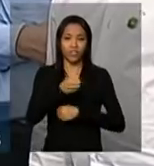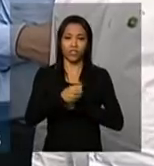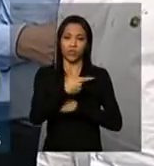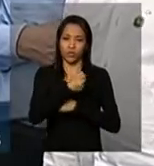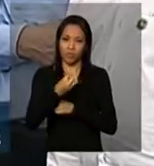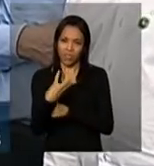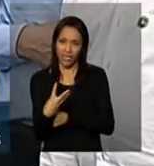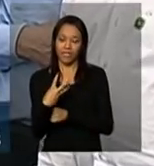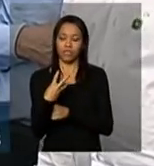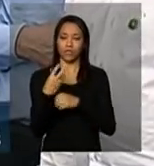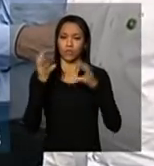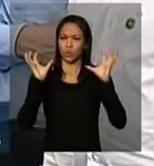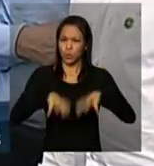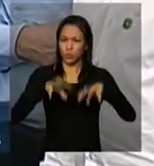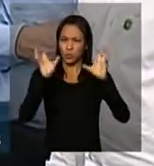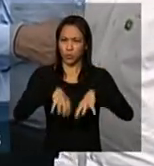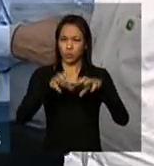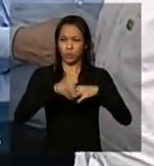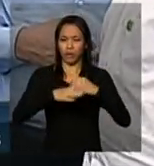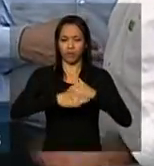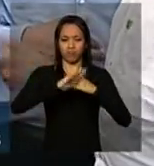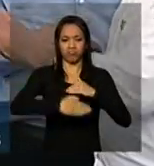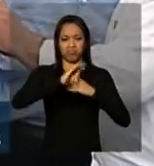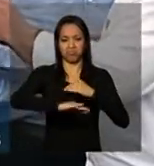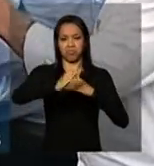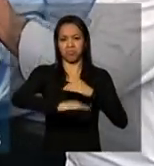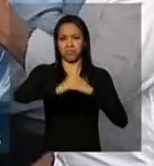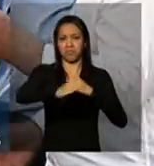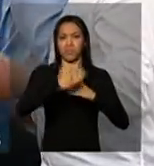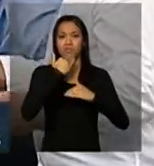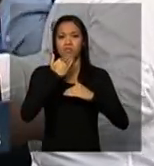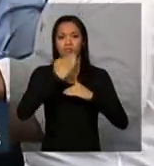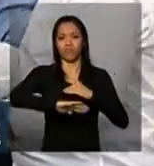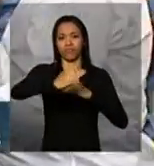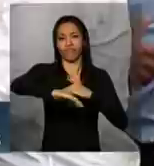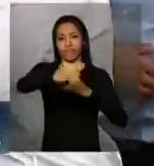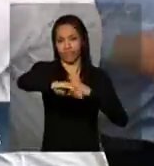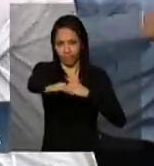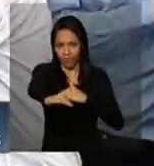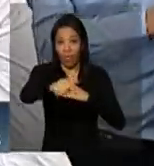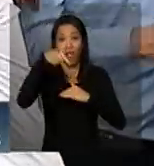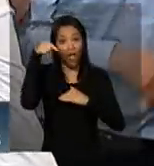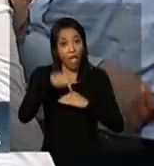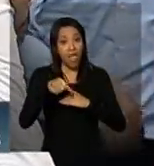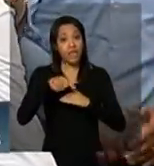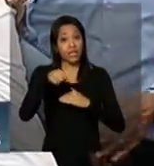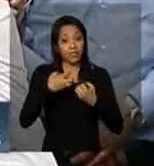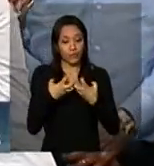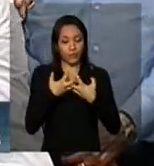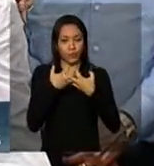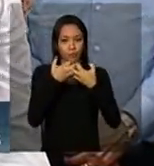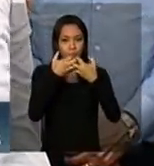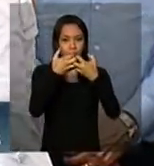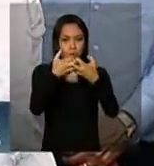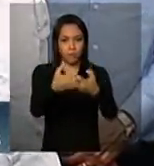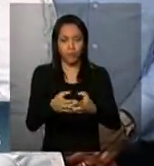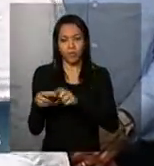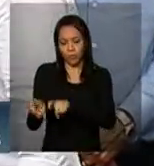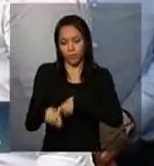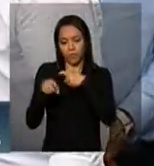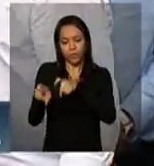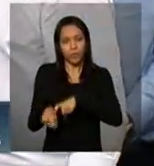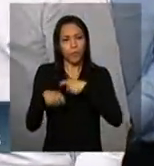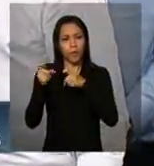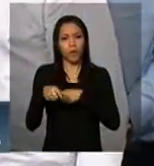deixaram as estradas vicinais muito danificadas são estradas são aquelas estradas que ligam o campo